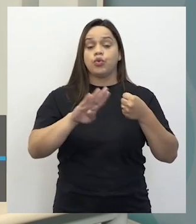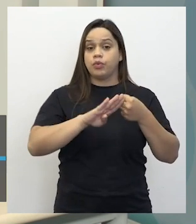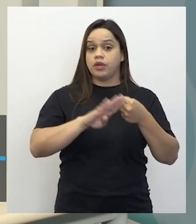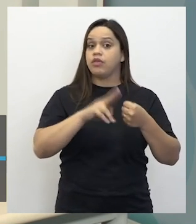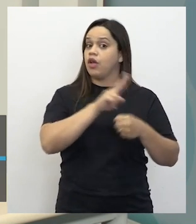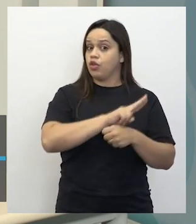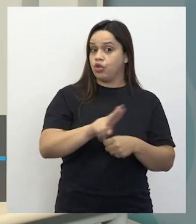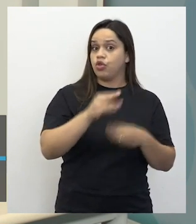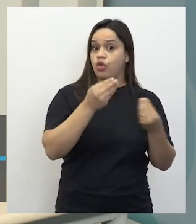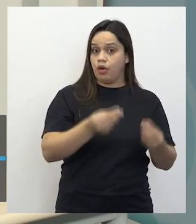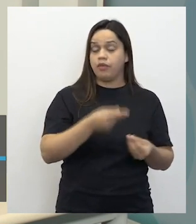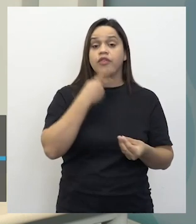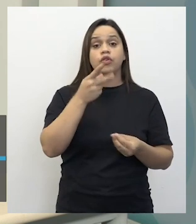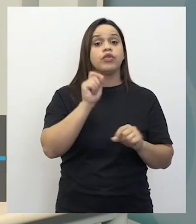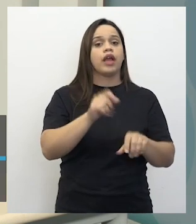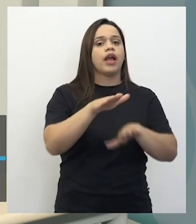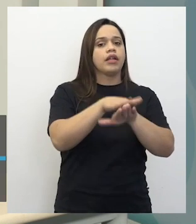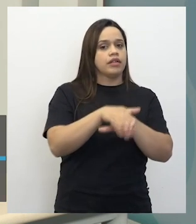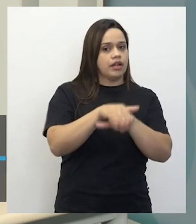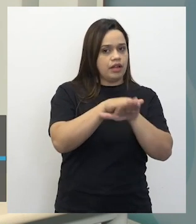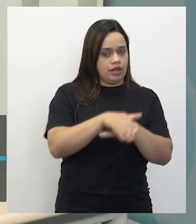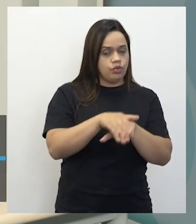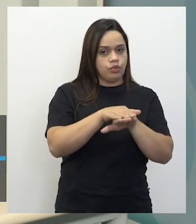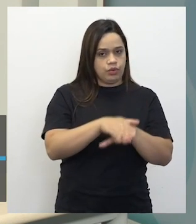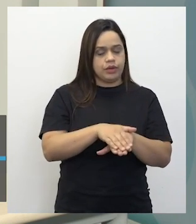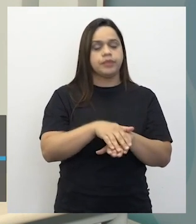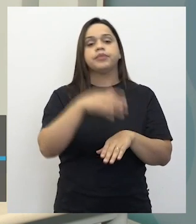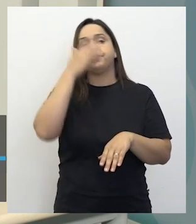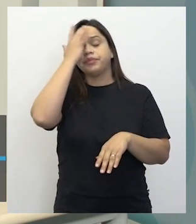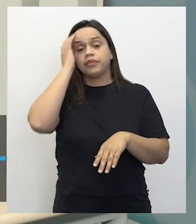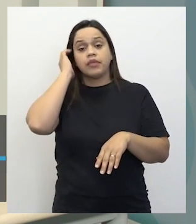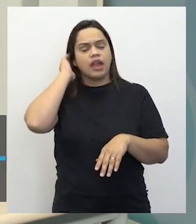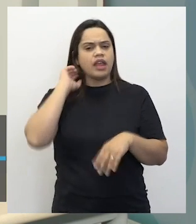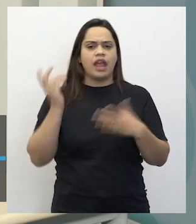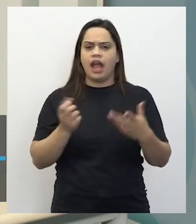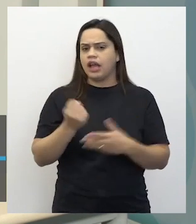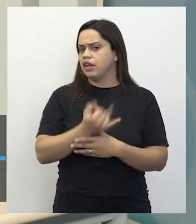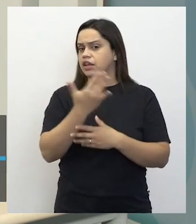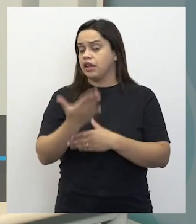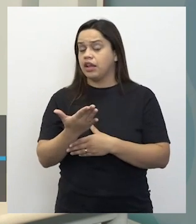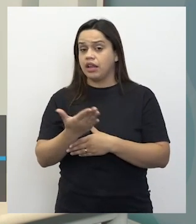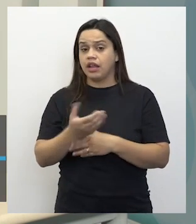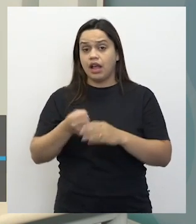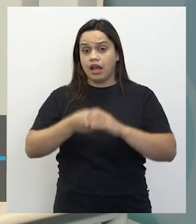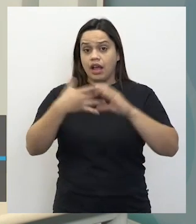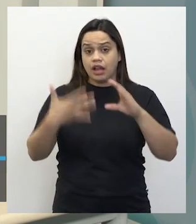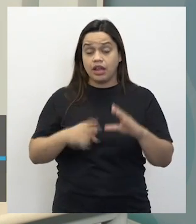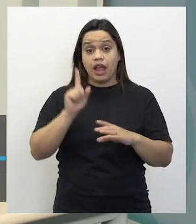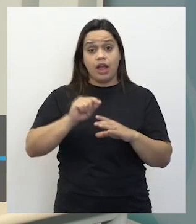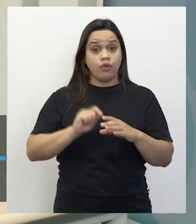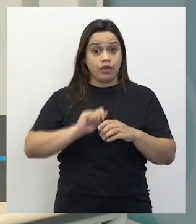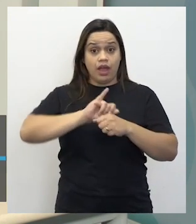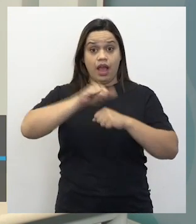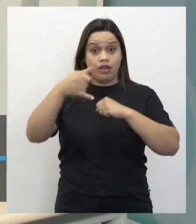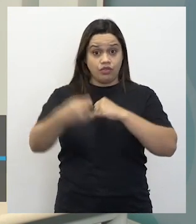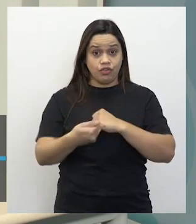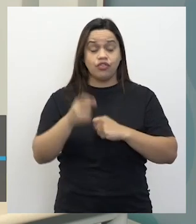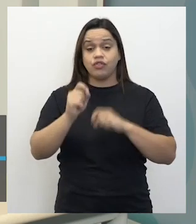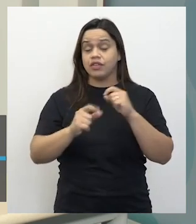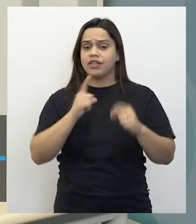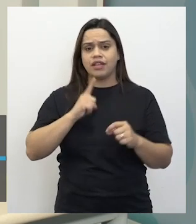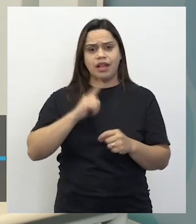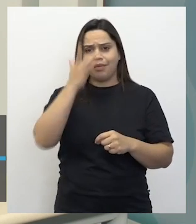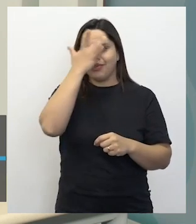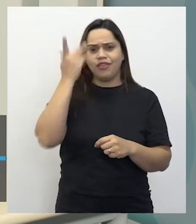gente está falando? A tartaruga. Então, é a tartaruga. E quais são as características? No caso, são os adjetivos. Tem gente que